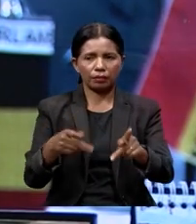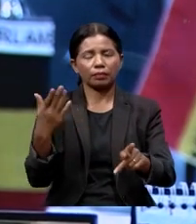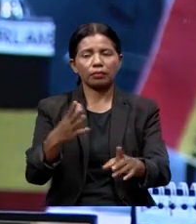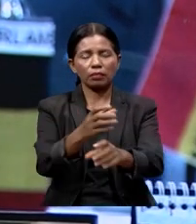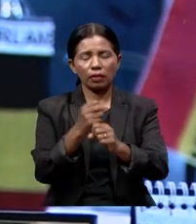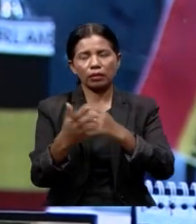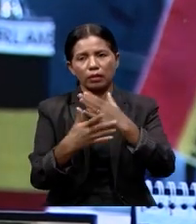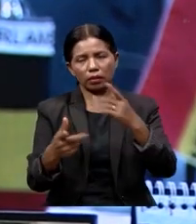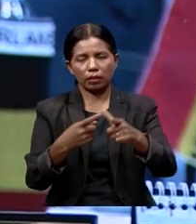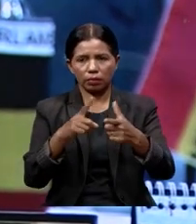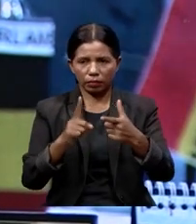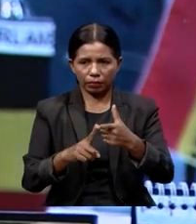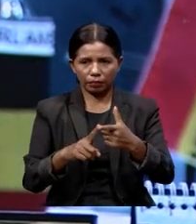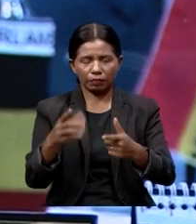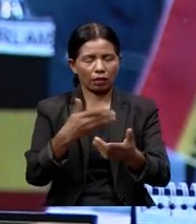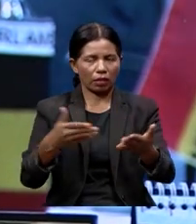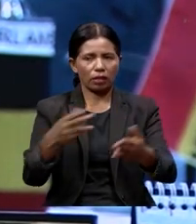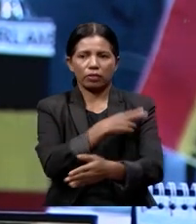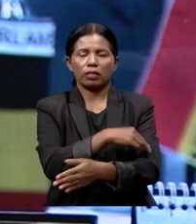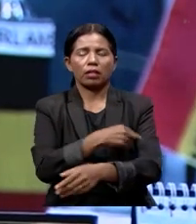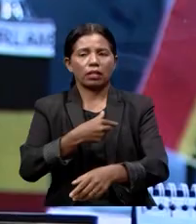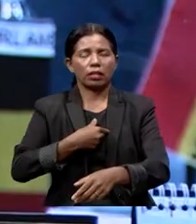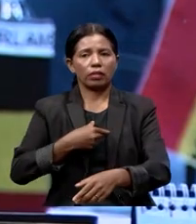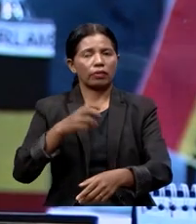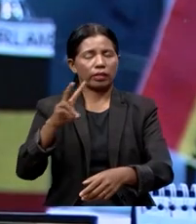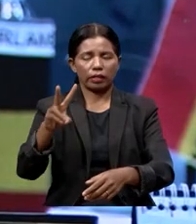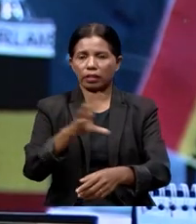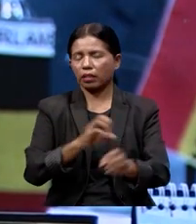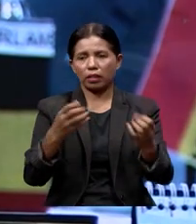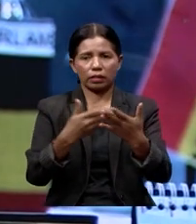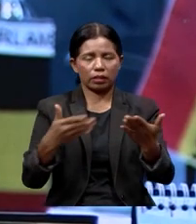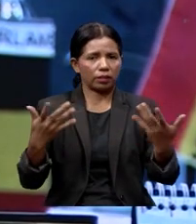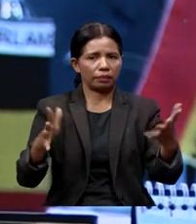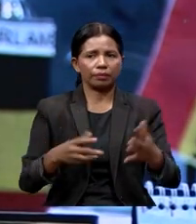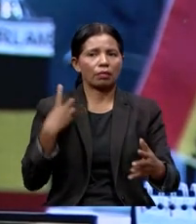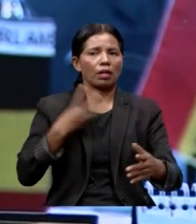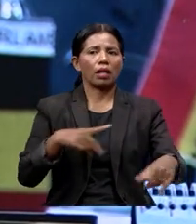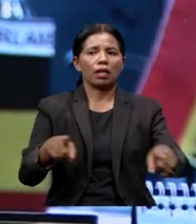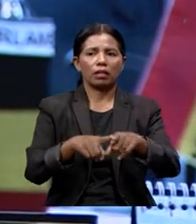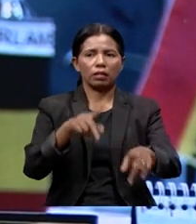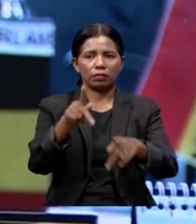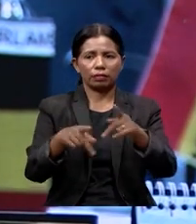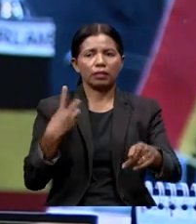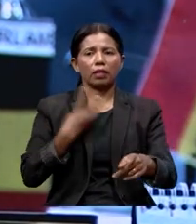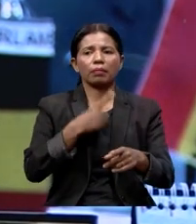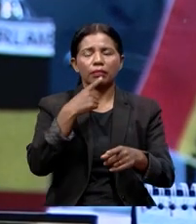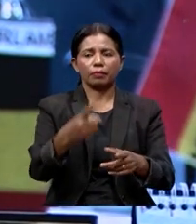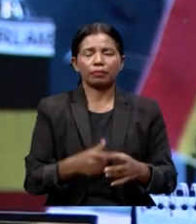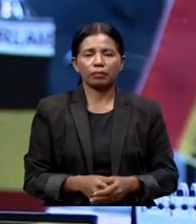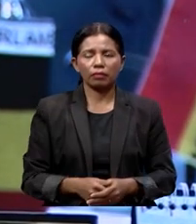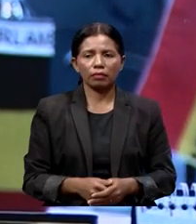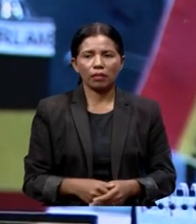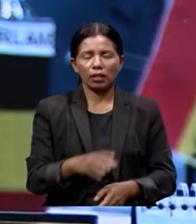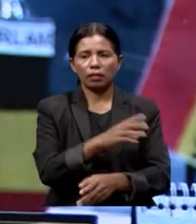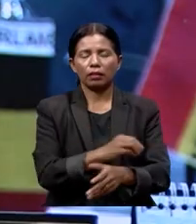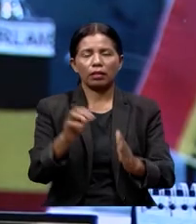sair rango, tem reagente lá, hospital Guido Valadares, reagente lá. A minha lição é uma cera carica, me disse, então, de